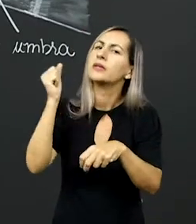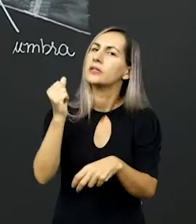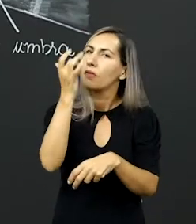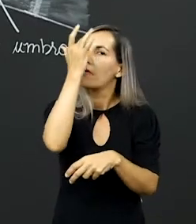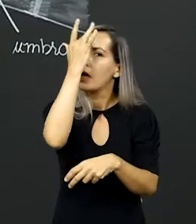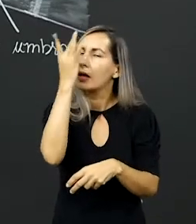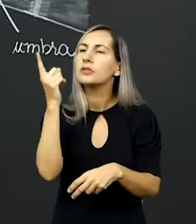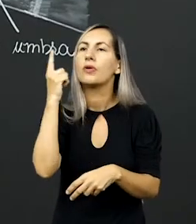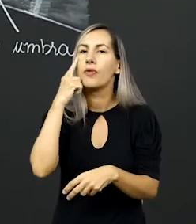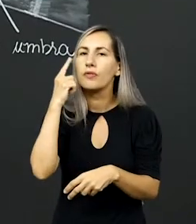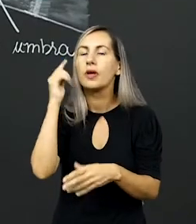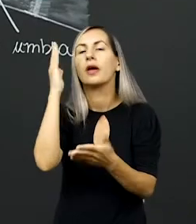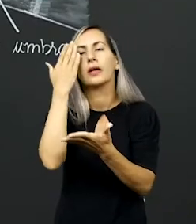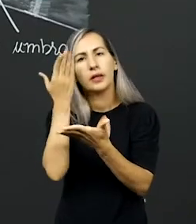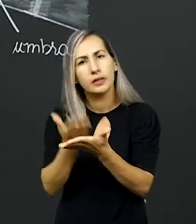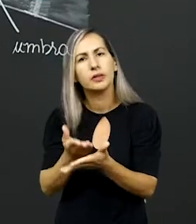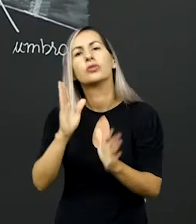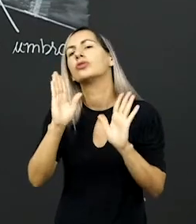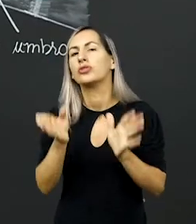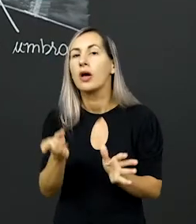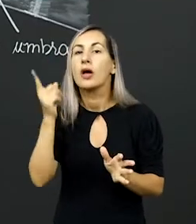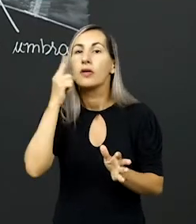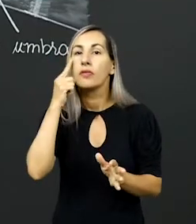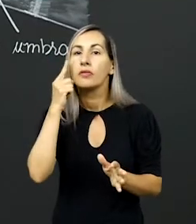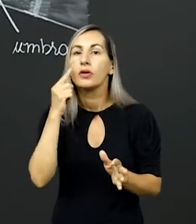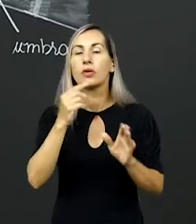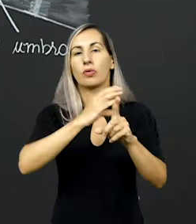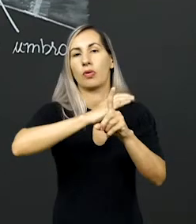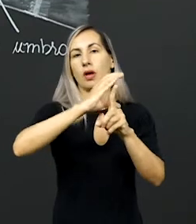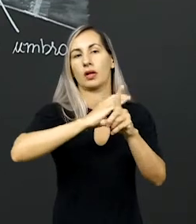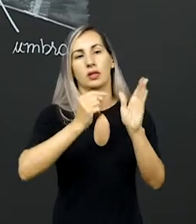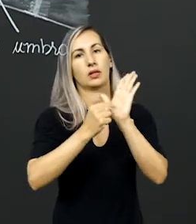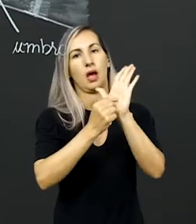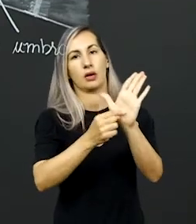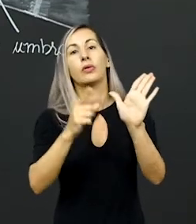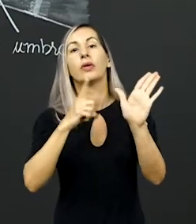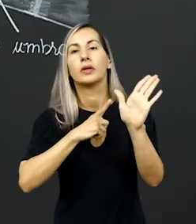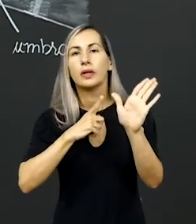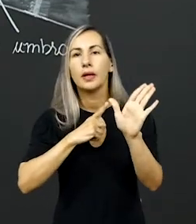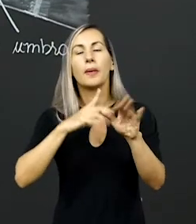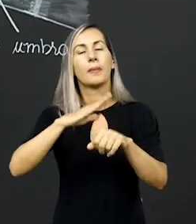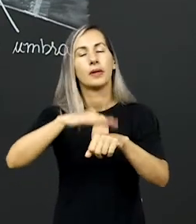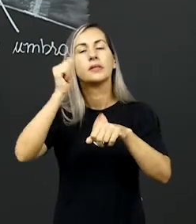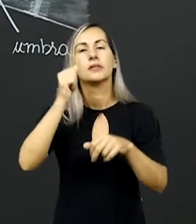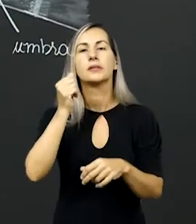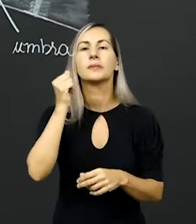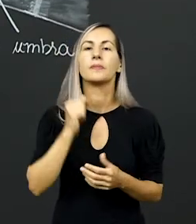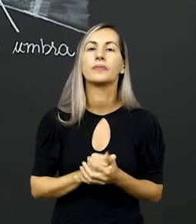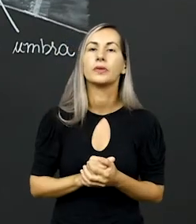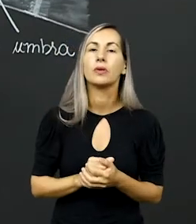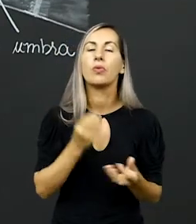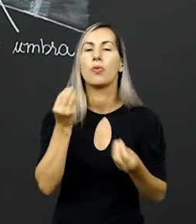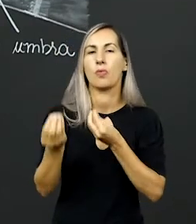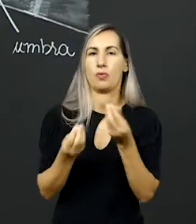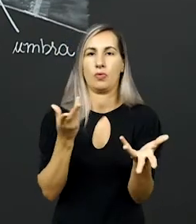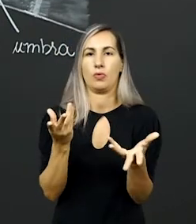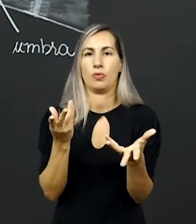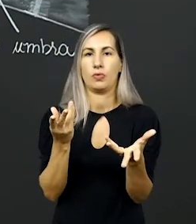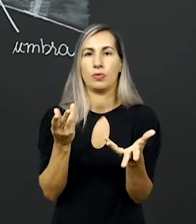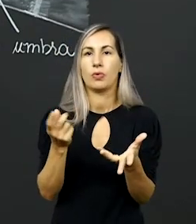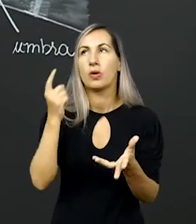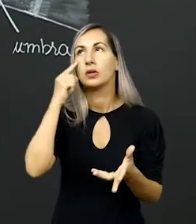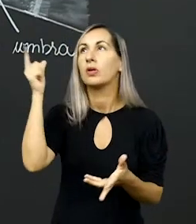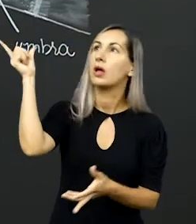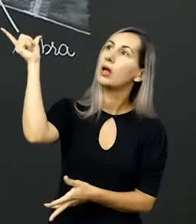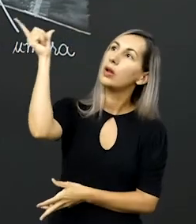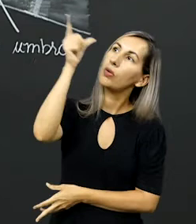de ver, acredito que você já tenha visto. Entra aí no calendário, a ocorrência dele é maior. E aí como é que vai ser? A gente vai estar olhando para a